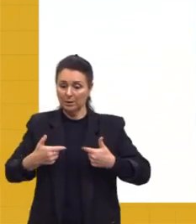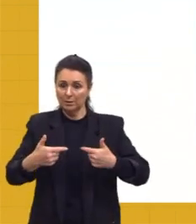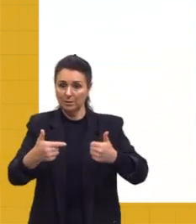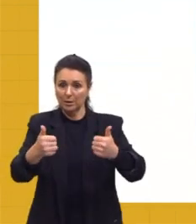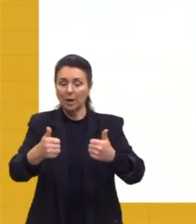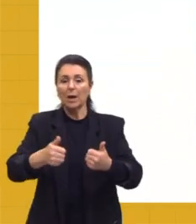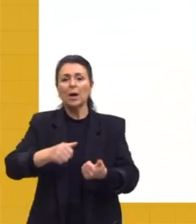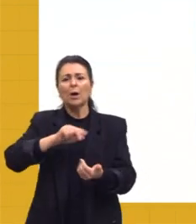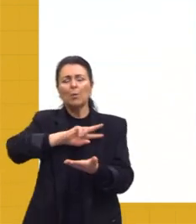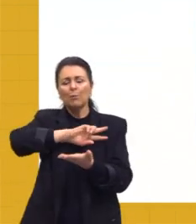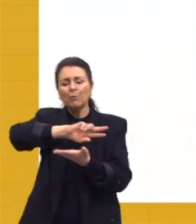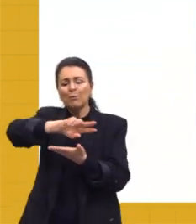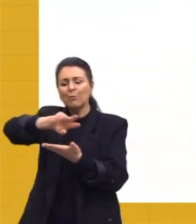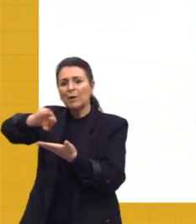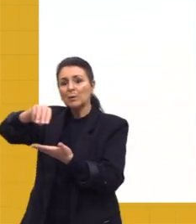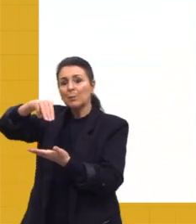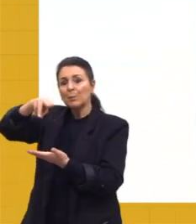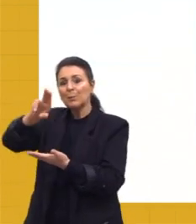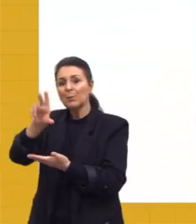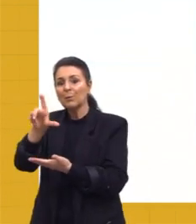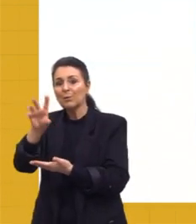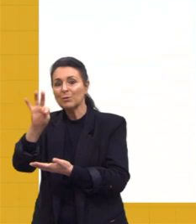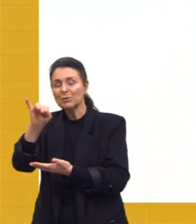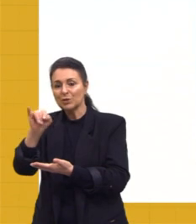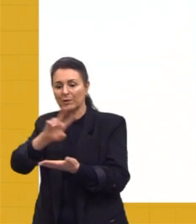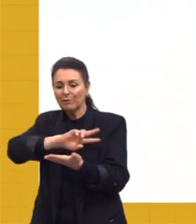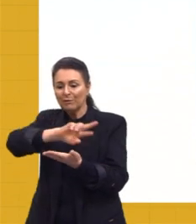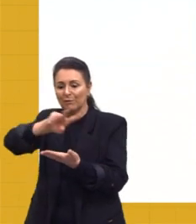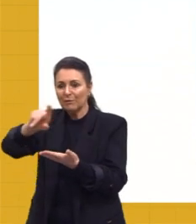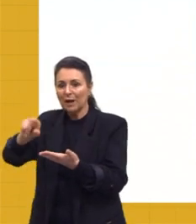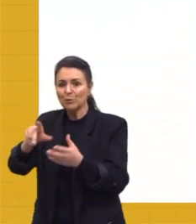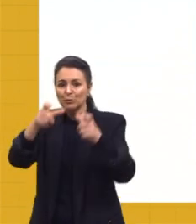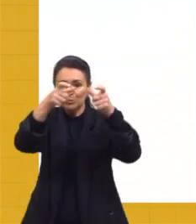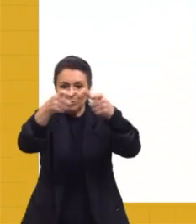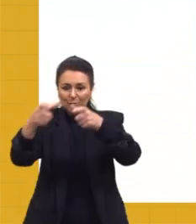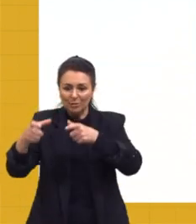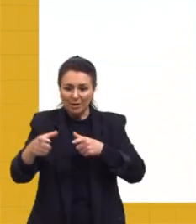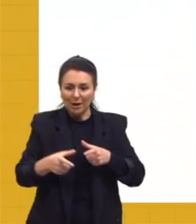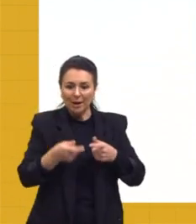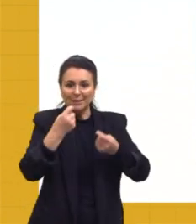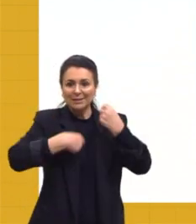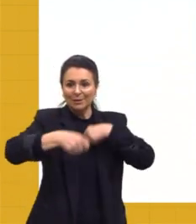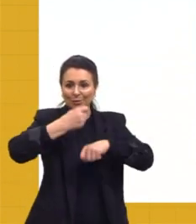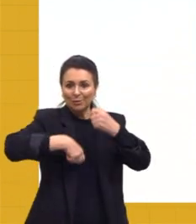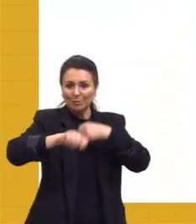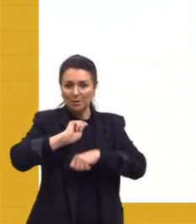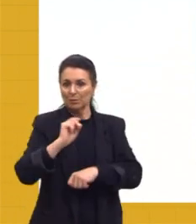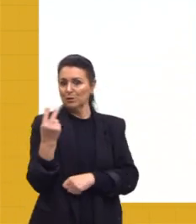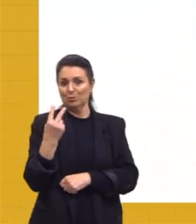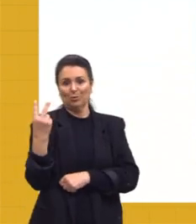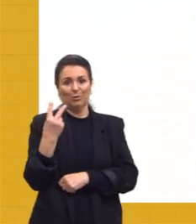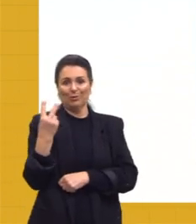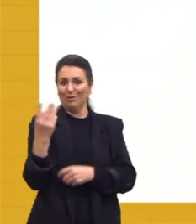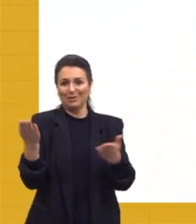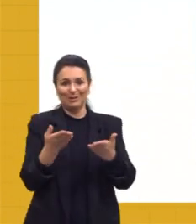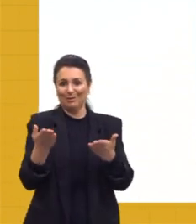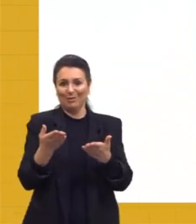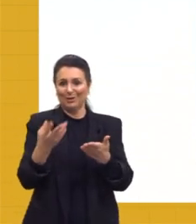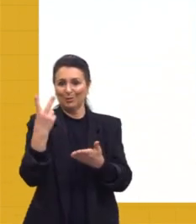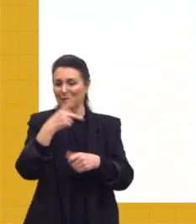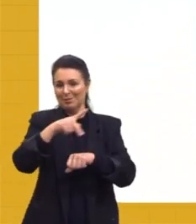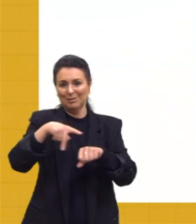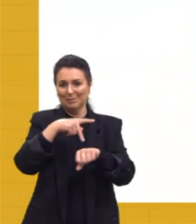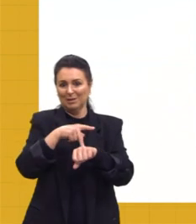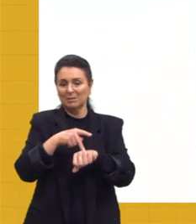multi por vários polos né vários poderes econômicos vários polos econômicos vão surgindo não é só duas grandes potências econômicas